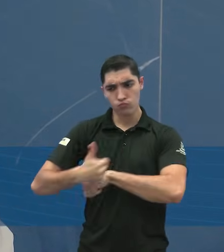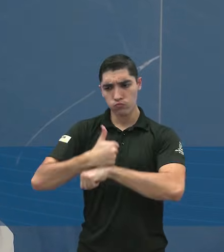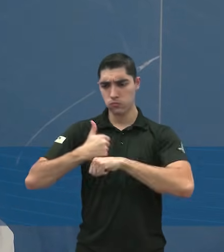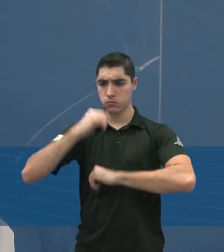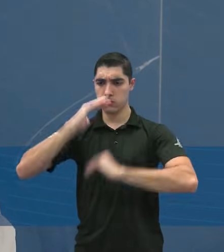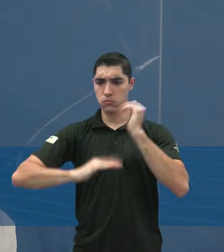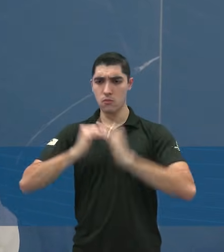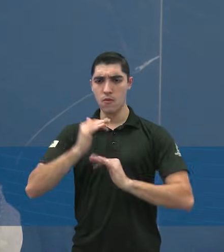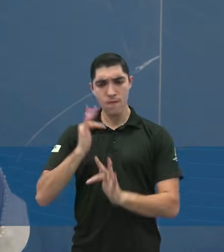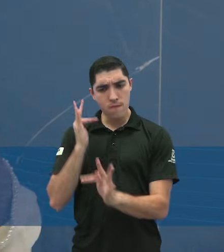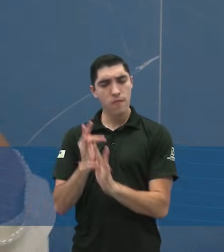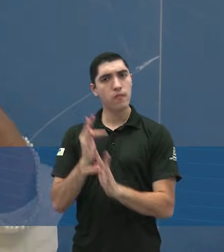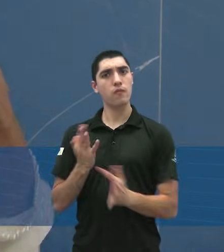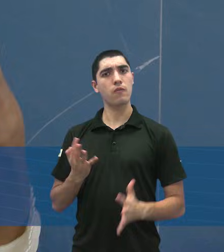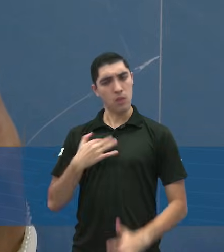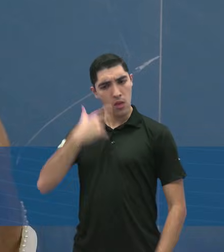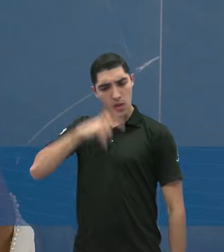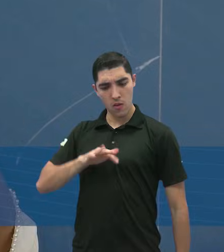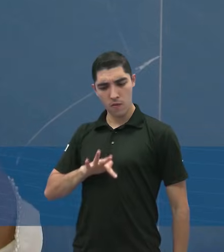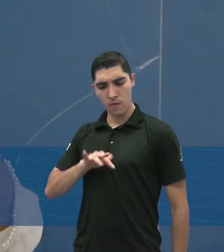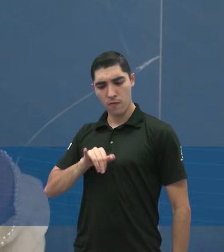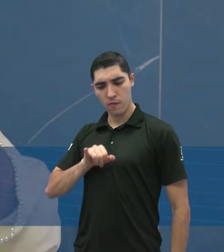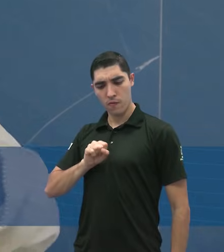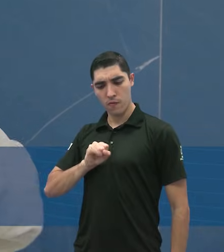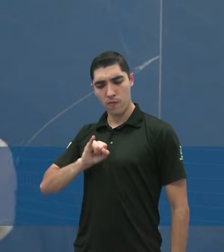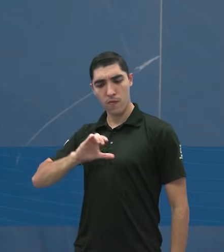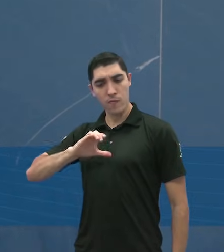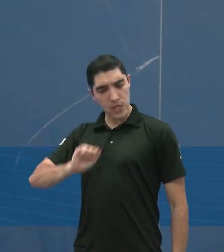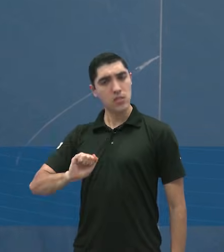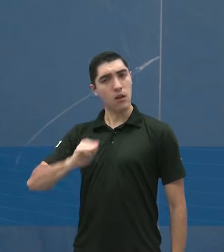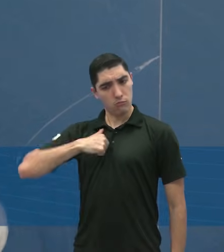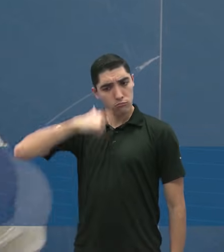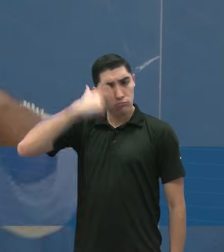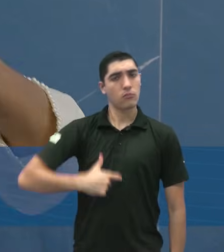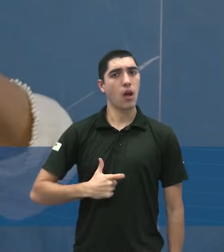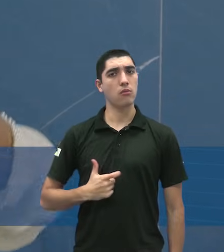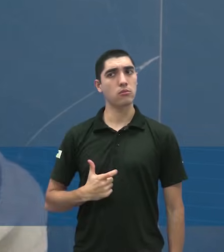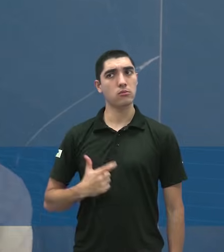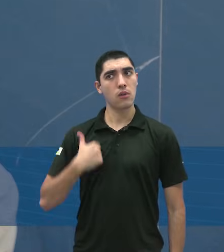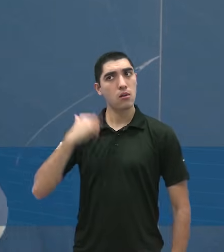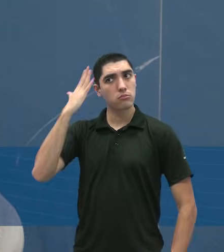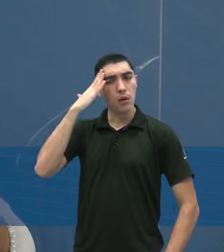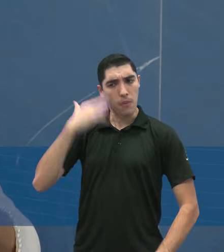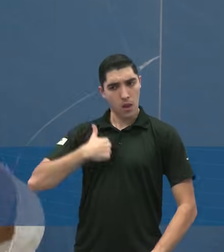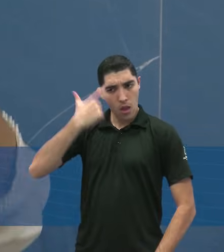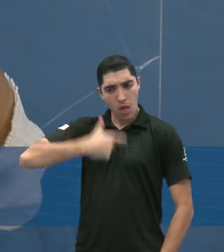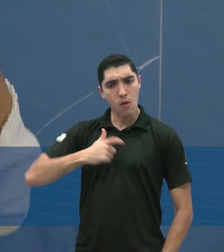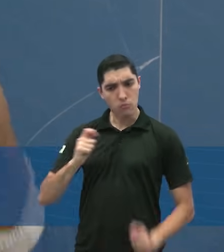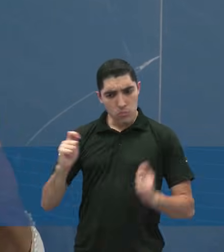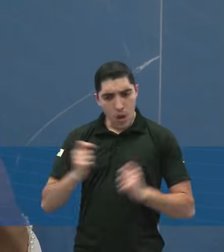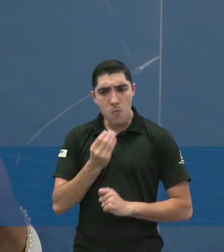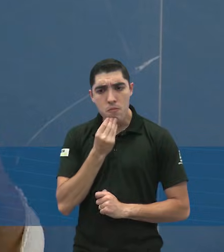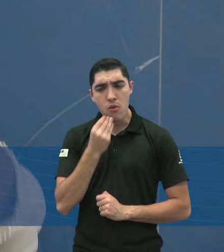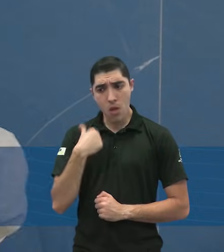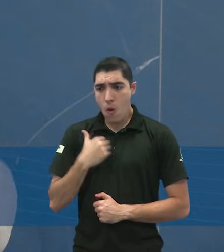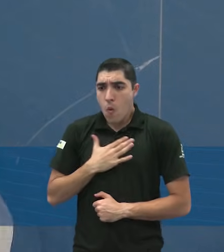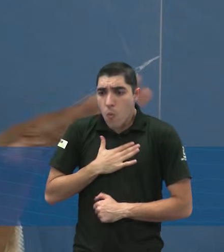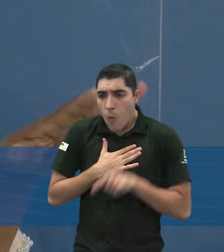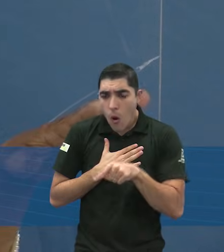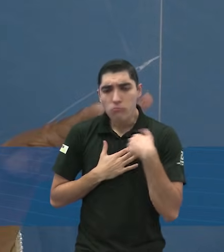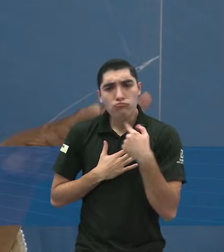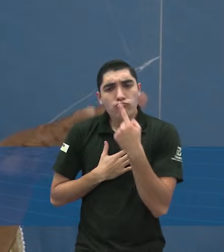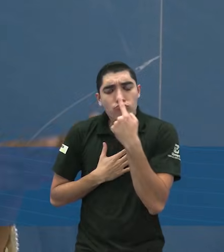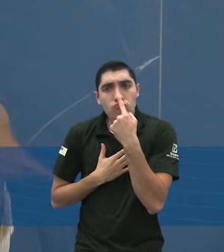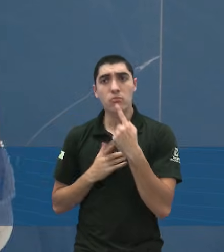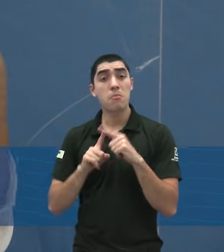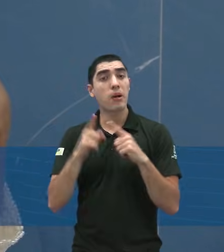física. Imagina como é difícil para alguém que tem uma ânsia, sabe que tem talento para aquilo, que gosta daquilo, mas que nunca